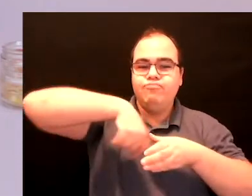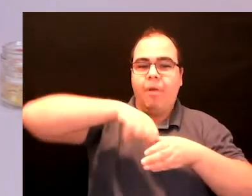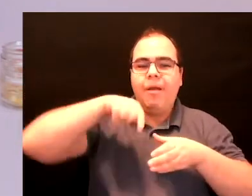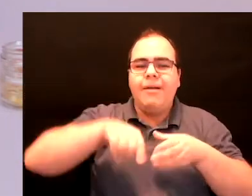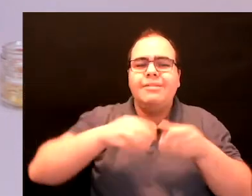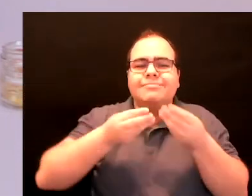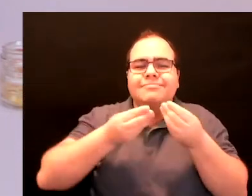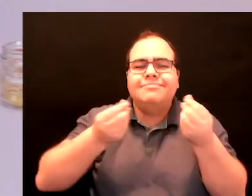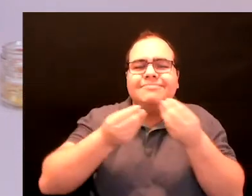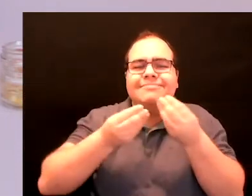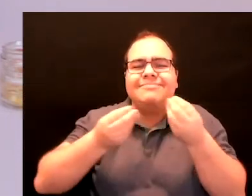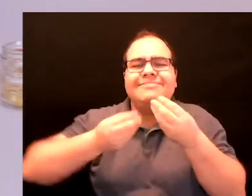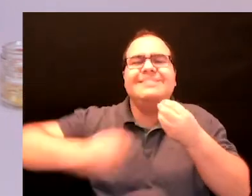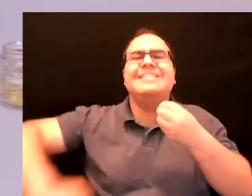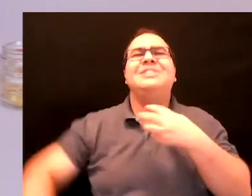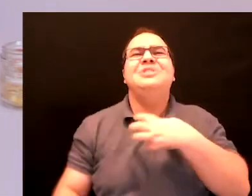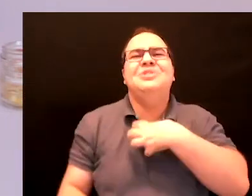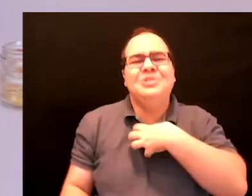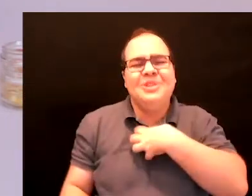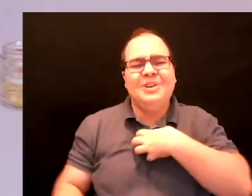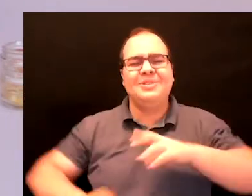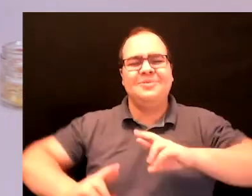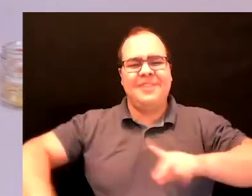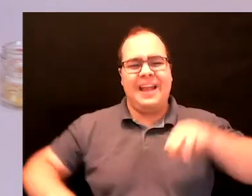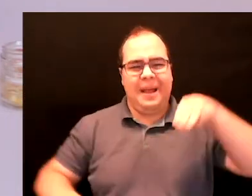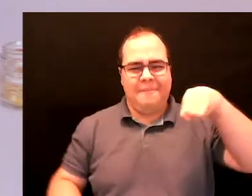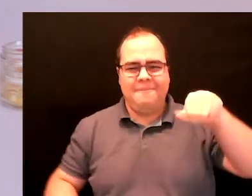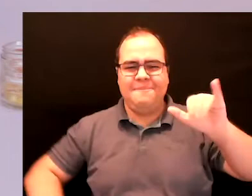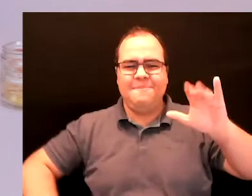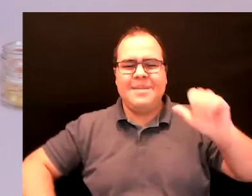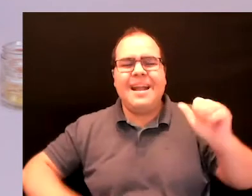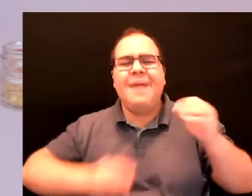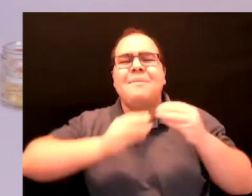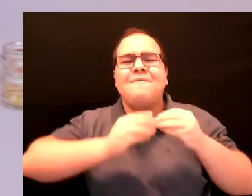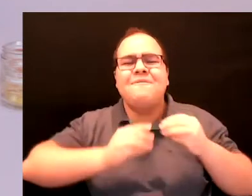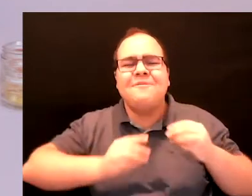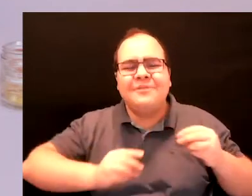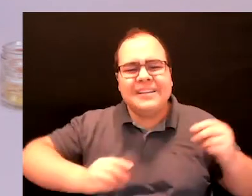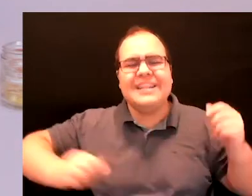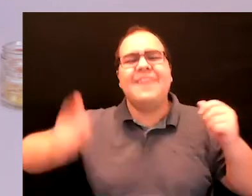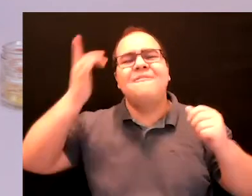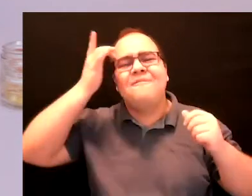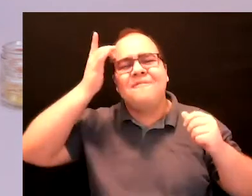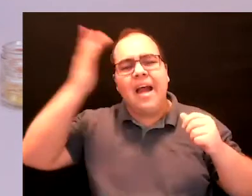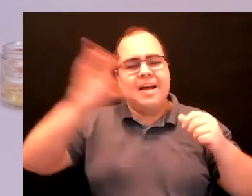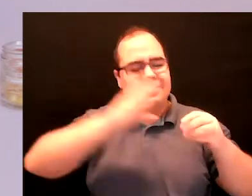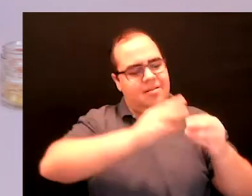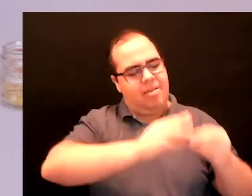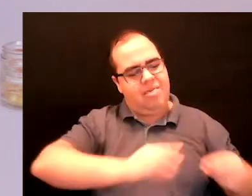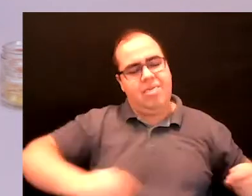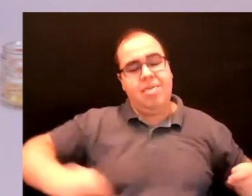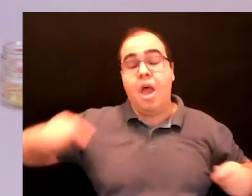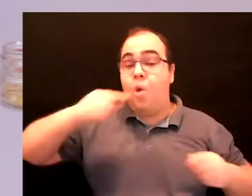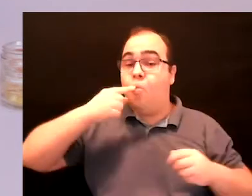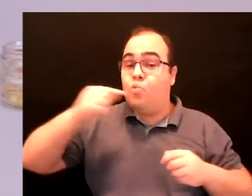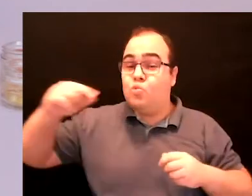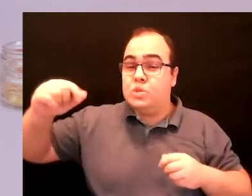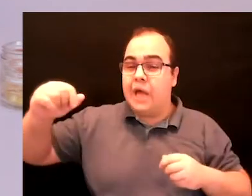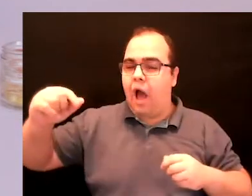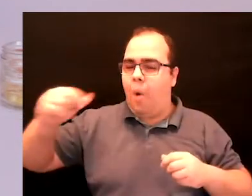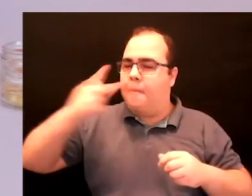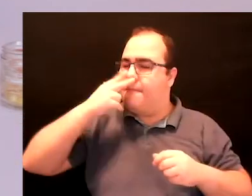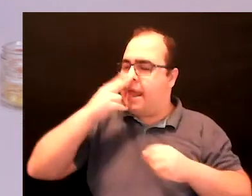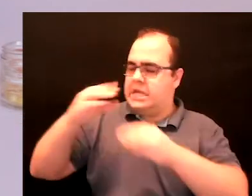Conforme eu vou misturando, ele vai ganhando outro corpo, né? A mica é bem fininha e fácil assim de dispersar. E o